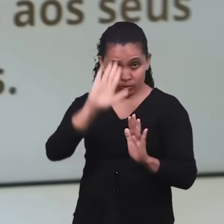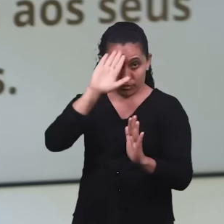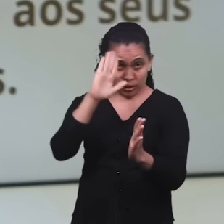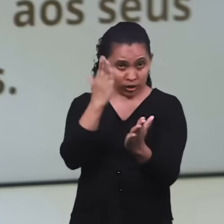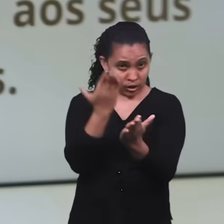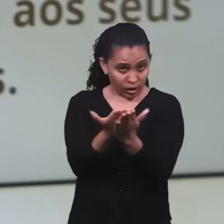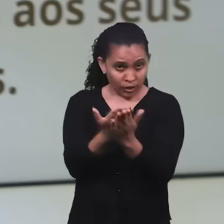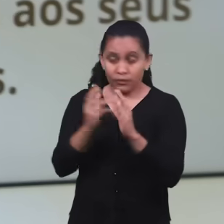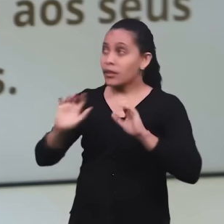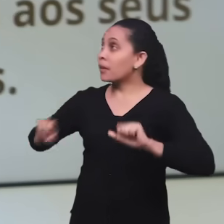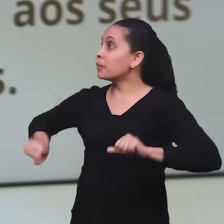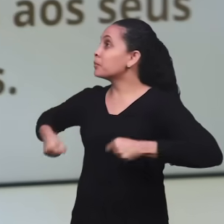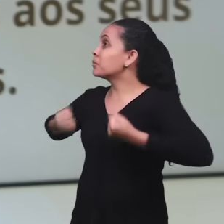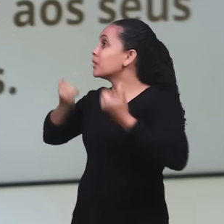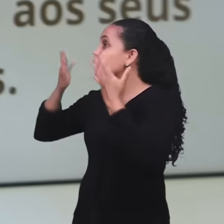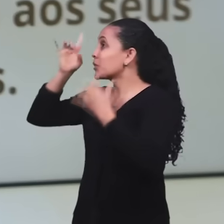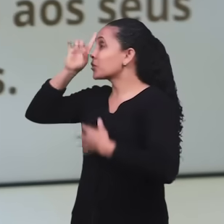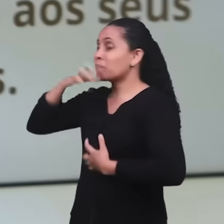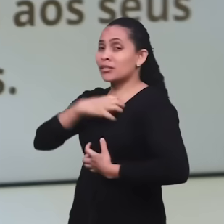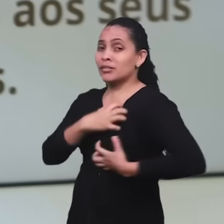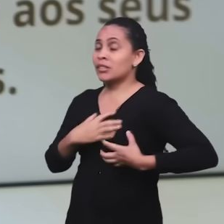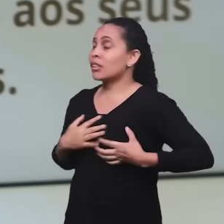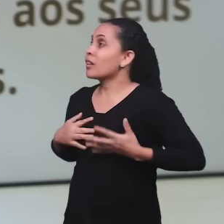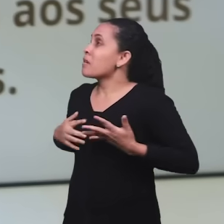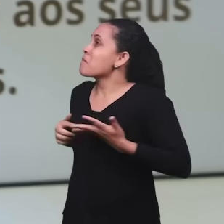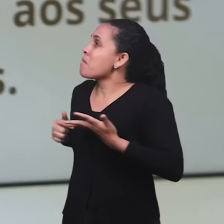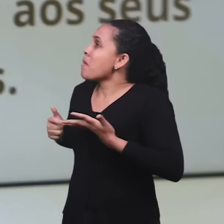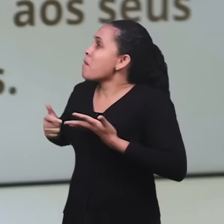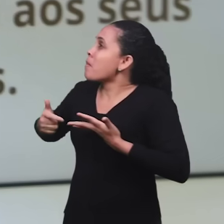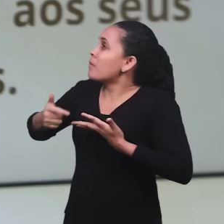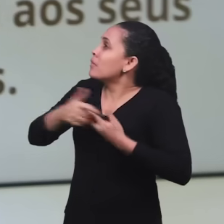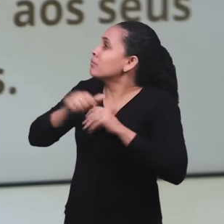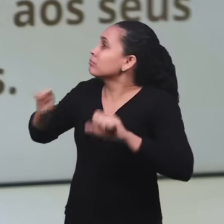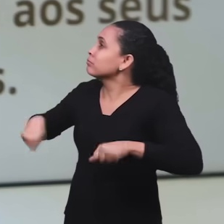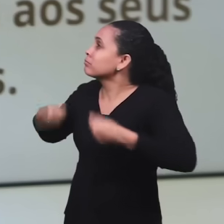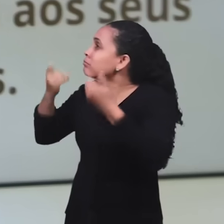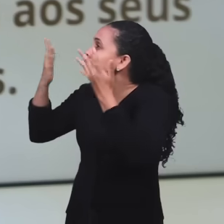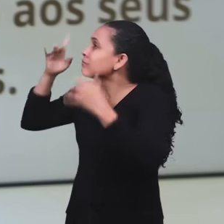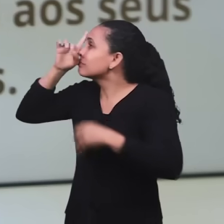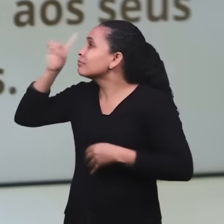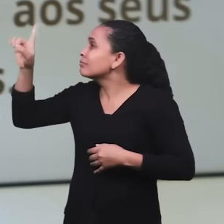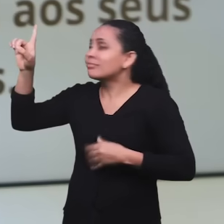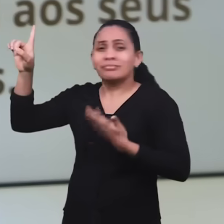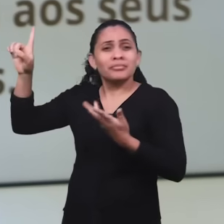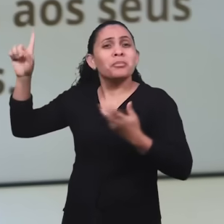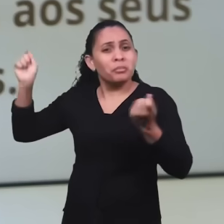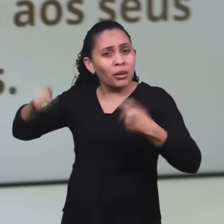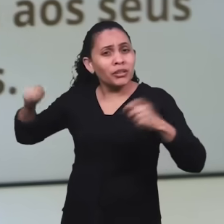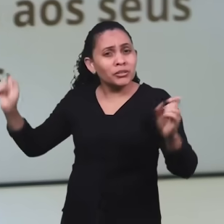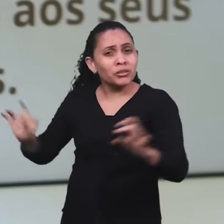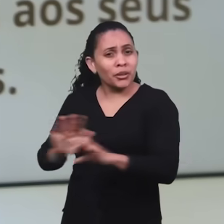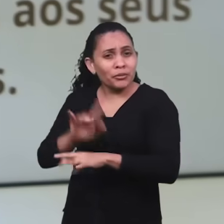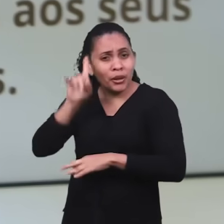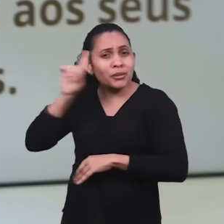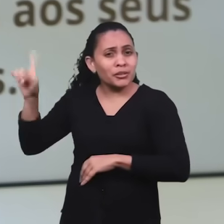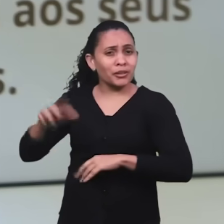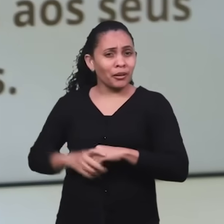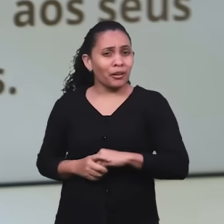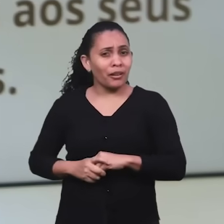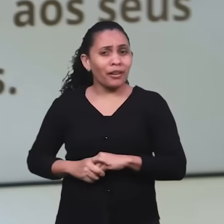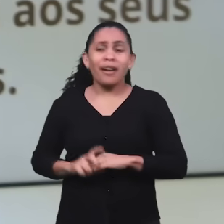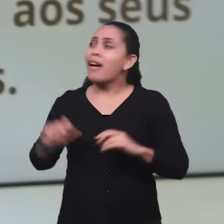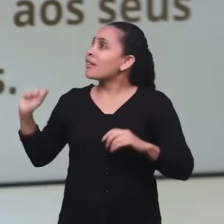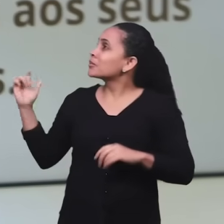crê? Lançou no altar dele a sua ansiedade, as suas necessidades? Comece agora a glorificar. Diga: